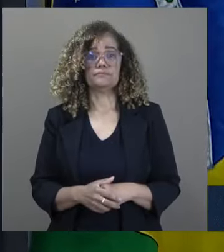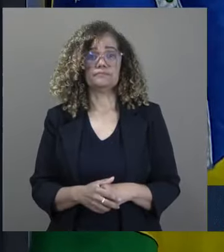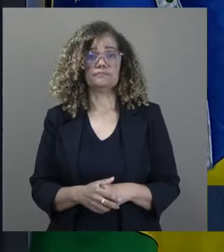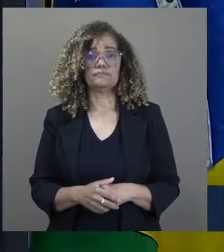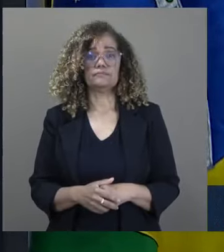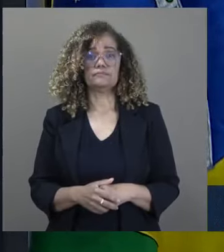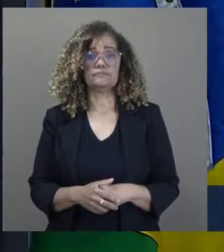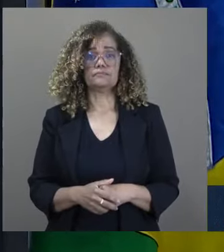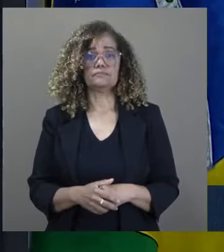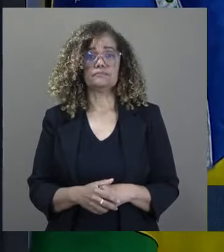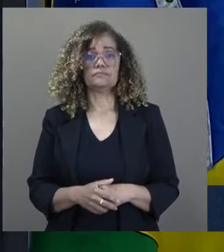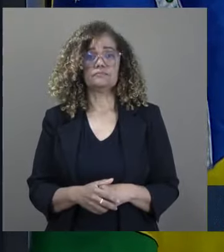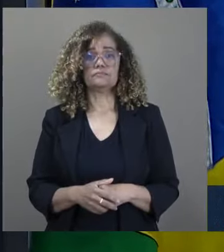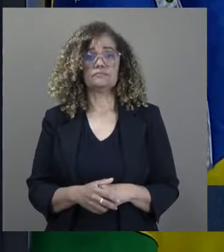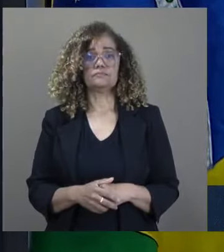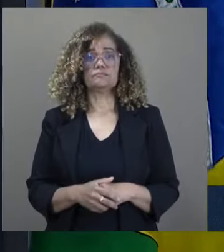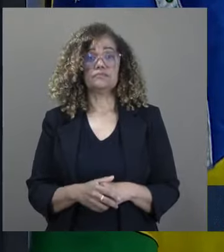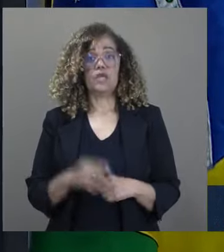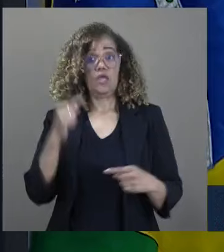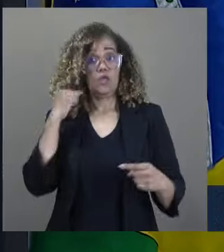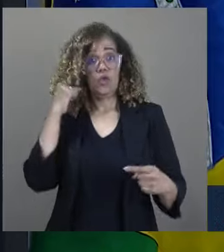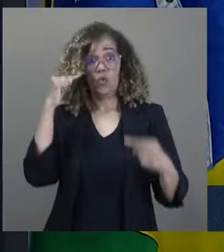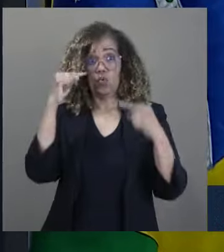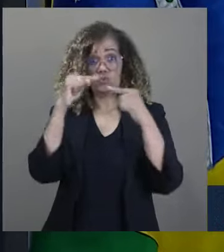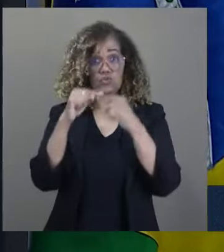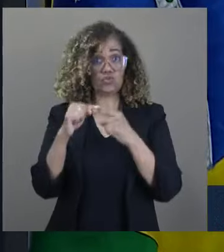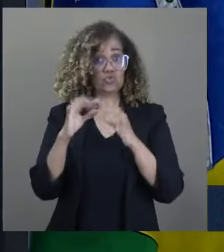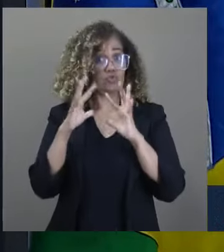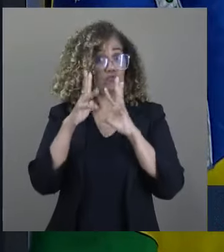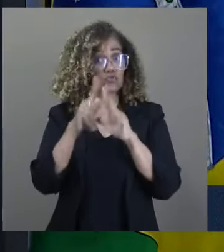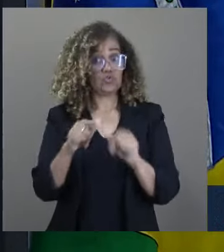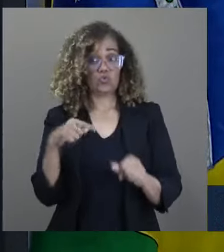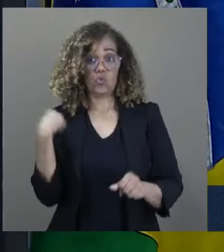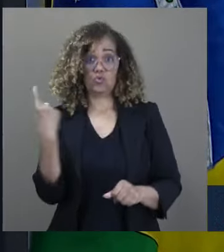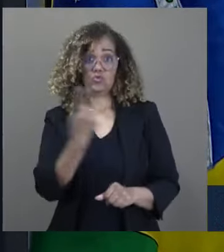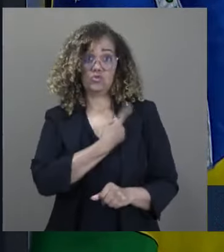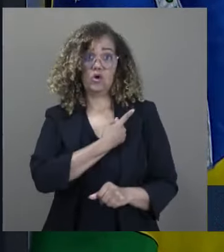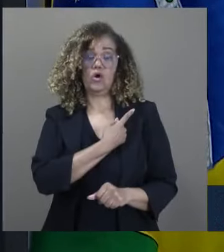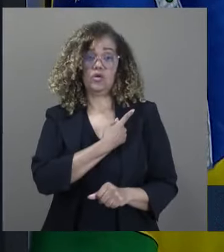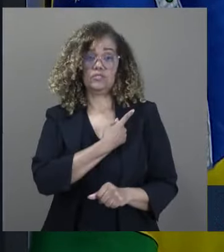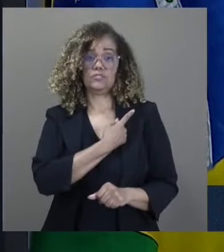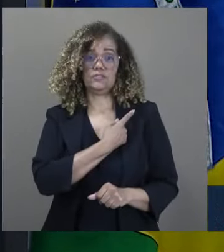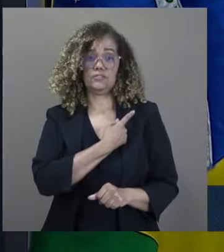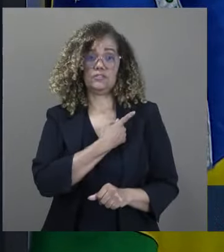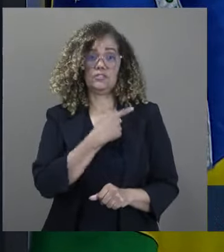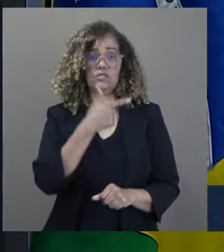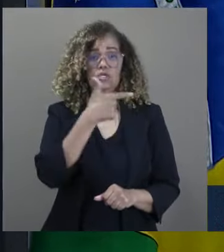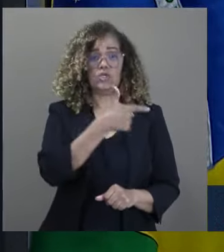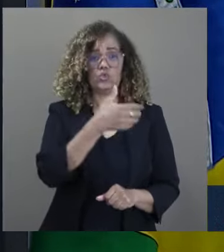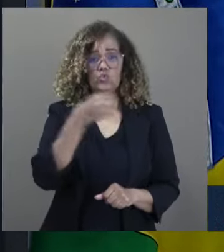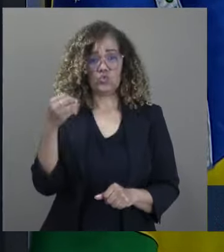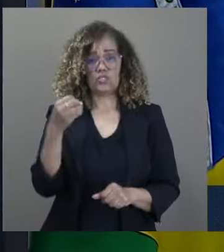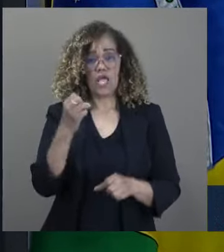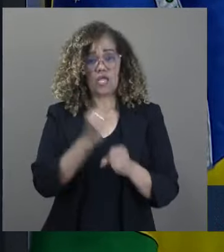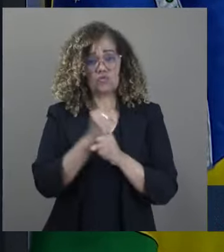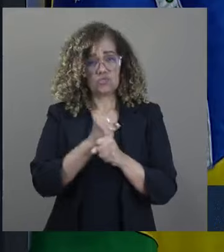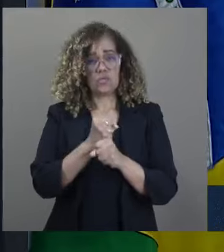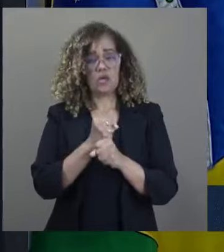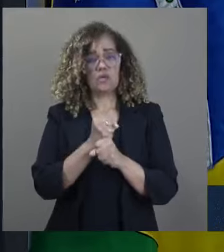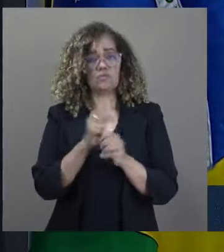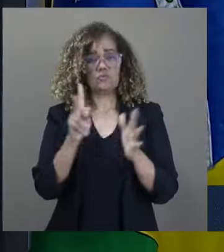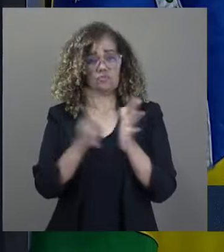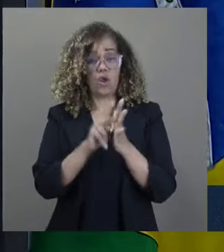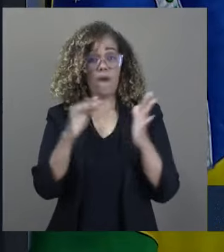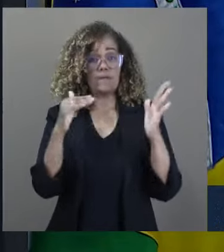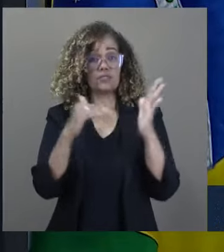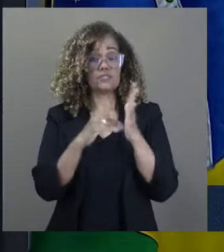um objetivo de todos nós. Nós estamos nos 200 anos do Senado Federal. Olha o que é que a